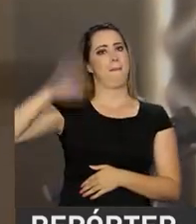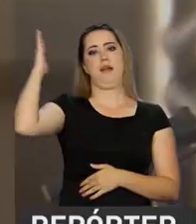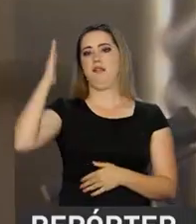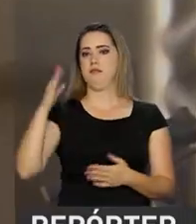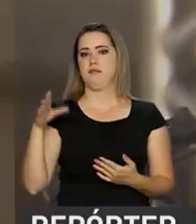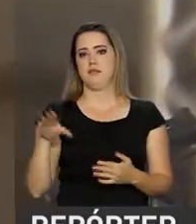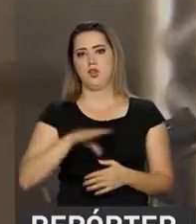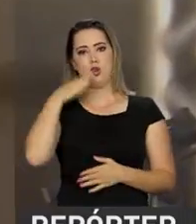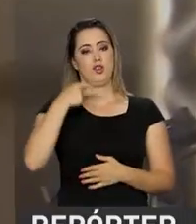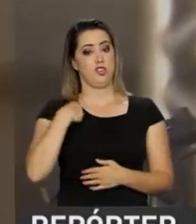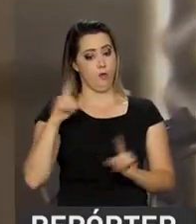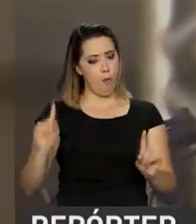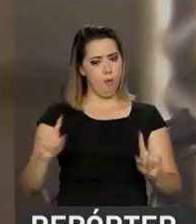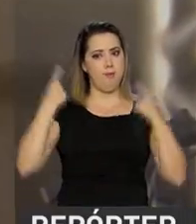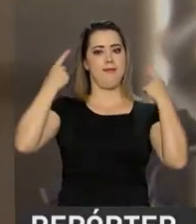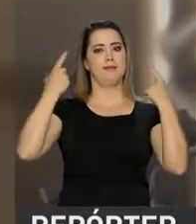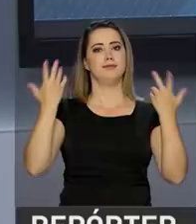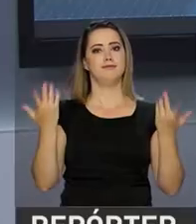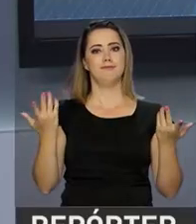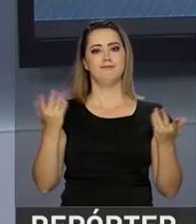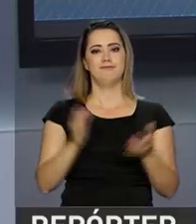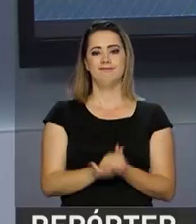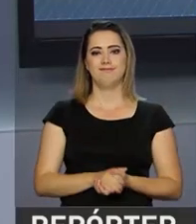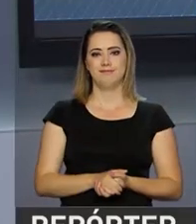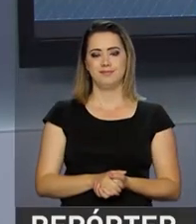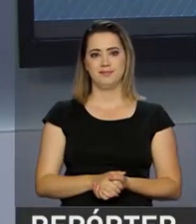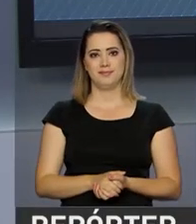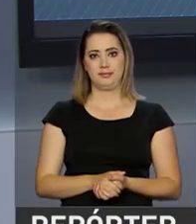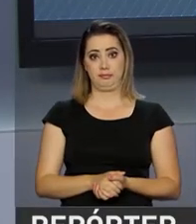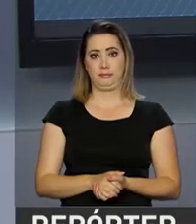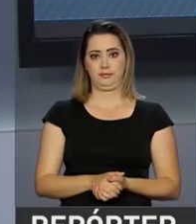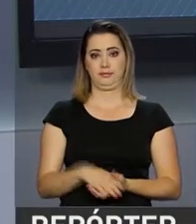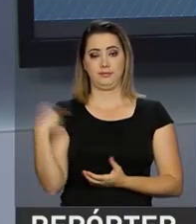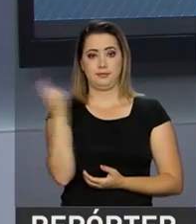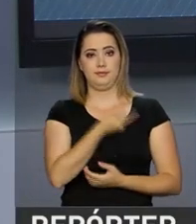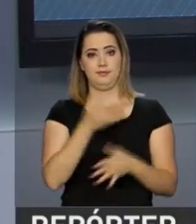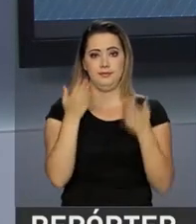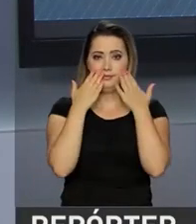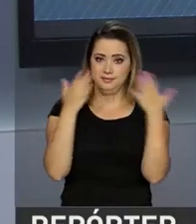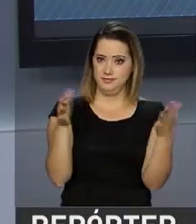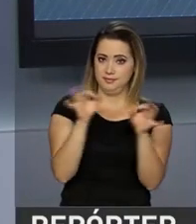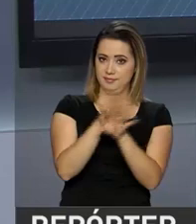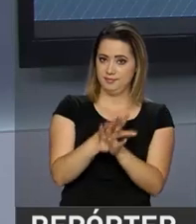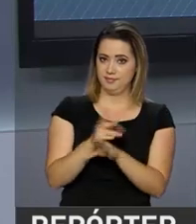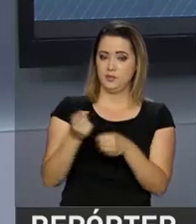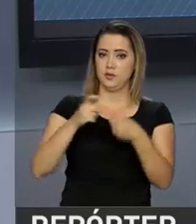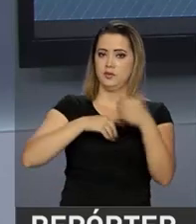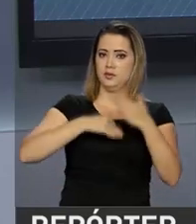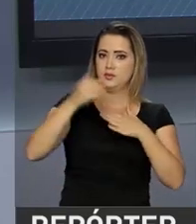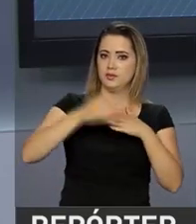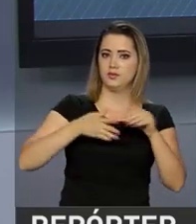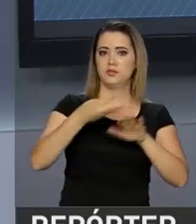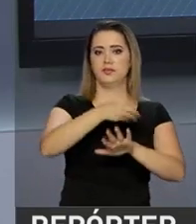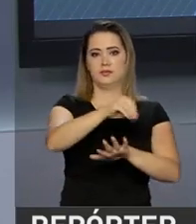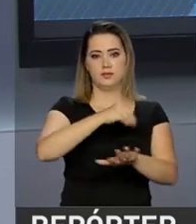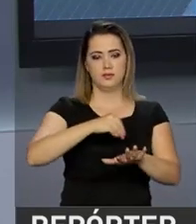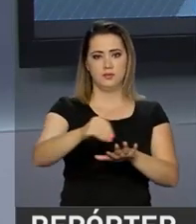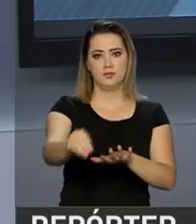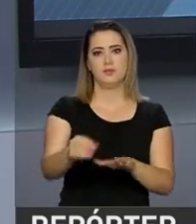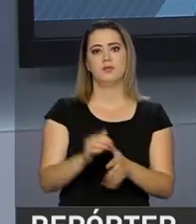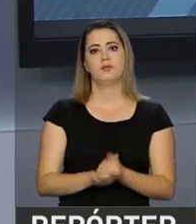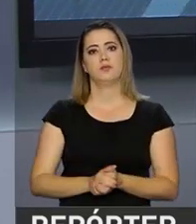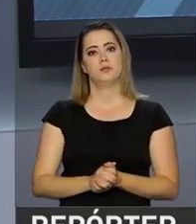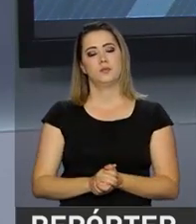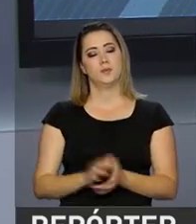corajoso eu tô sendo ousado o repórter NBR fica por aqui nós voltamos a qualquer momento com outras